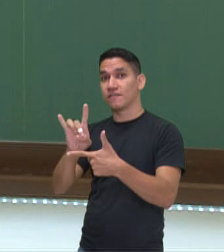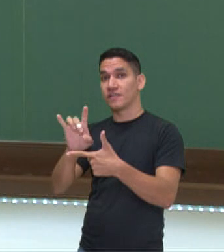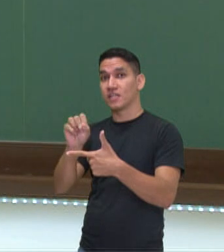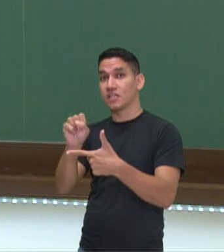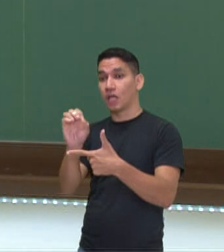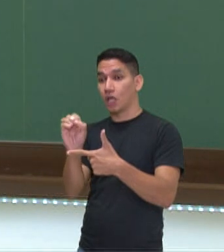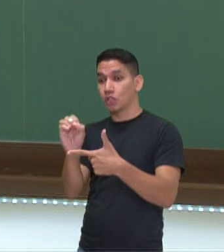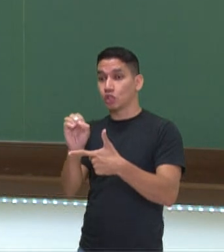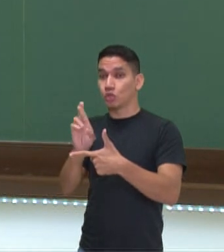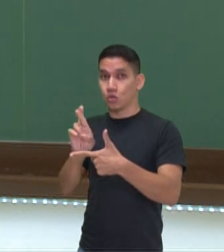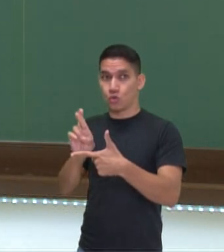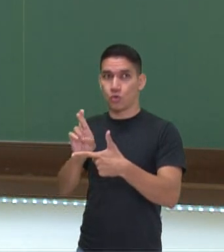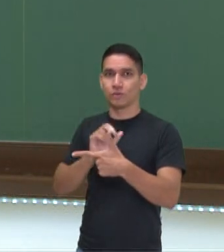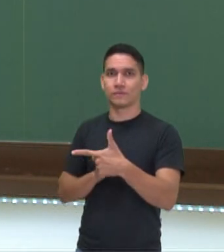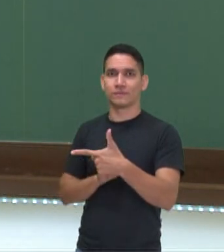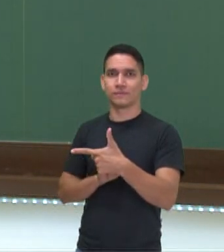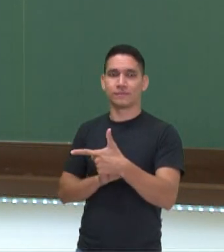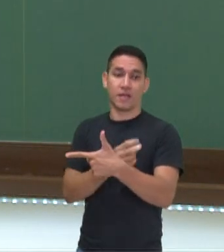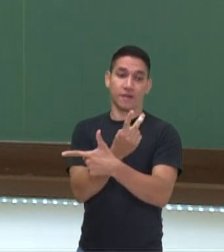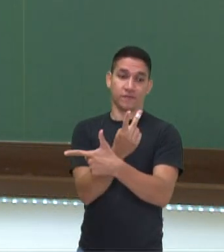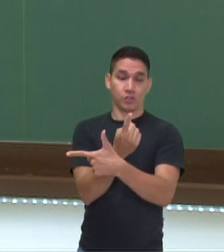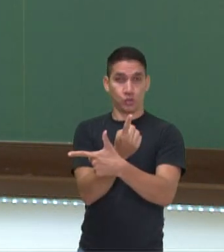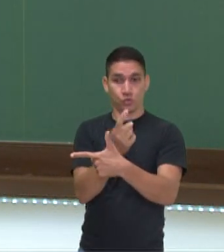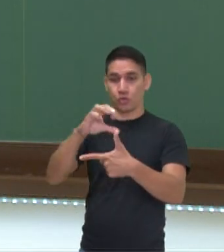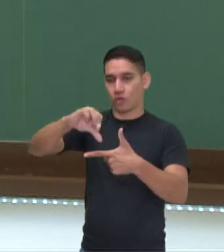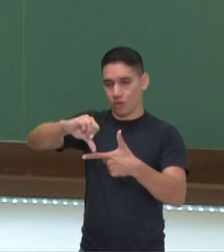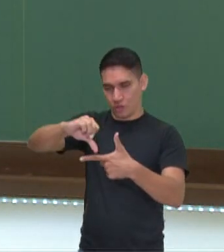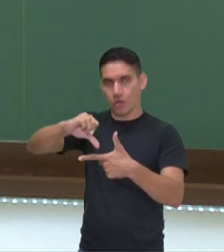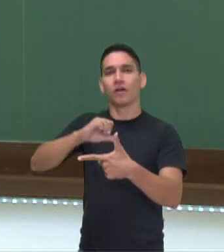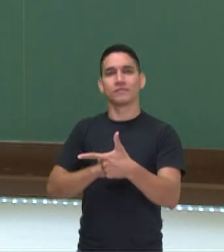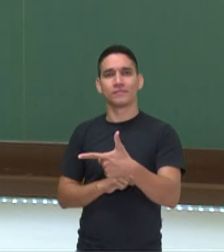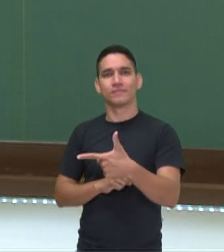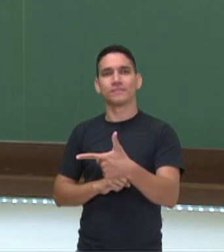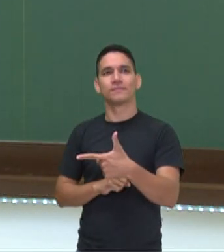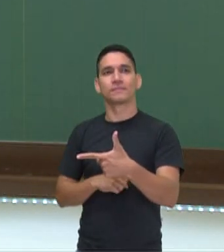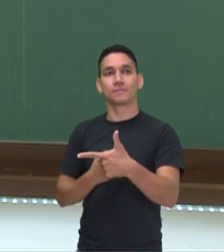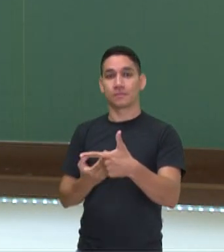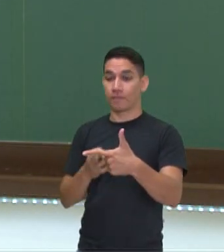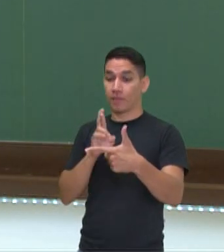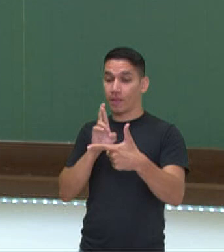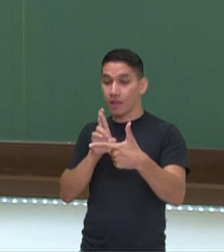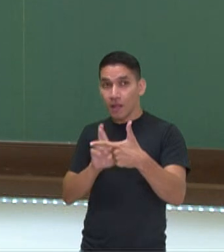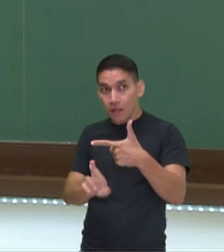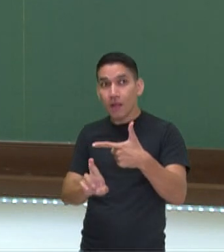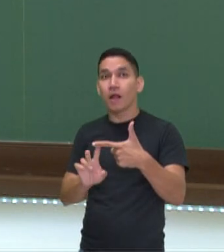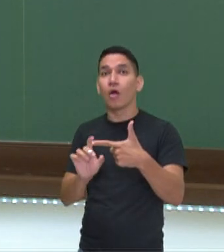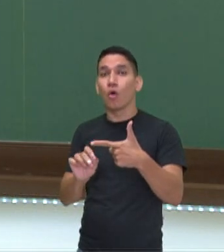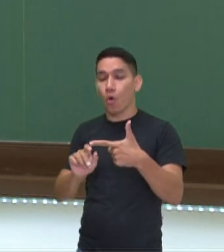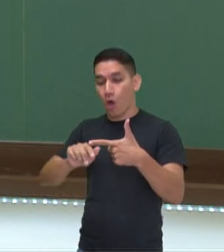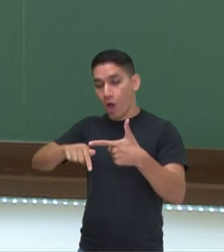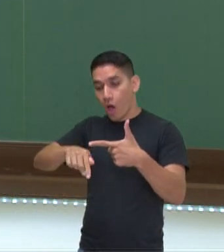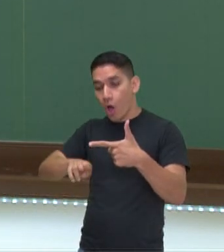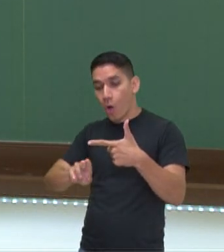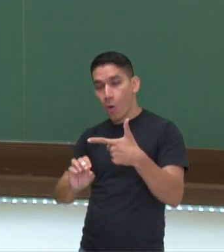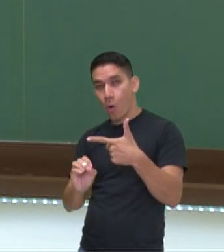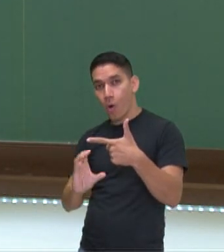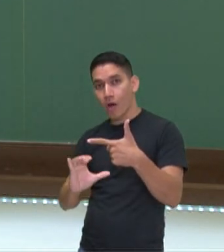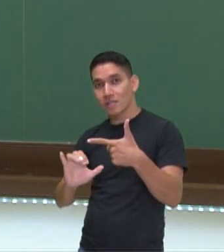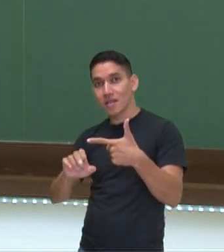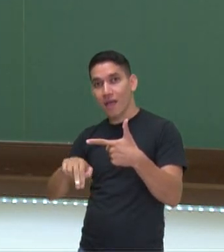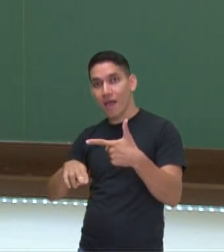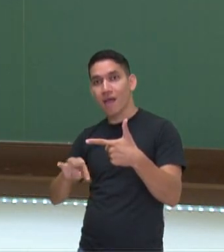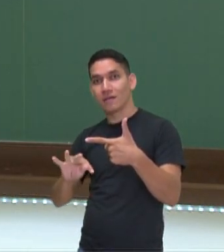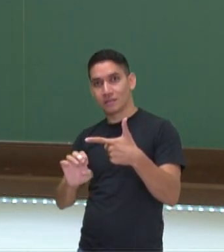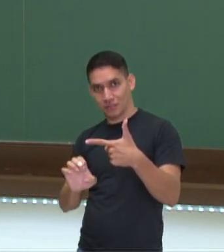dividindo 21 por 99 é o nosso divisor O resultado é um nosso Consciente